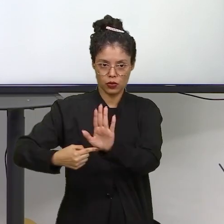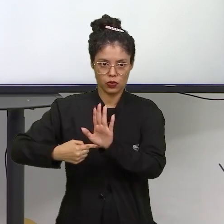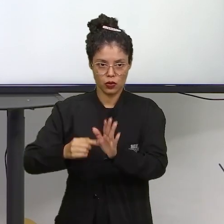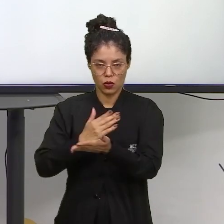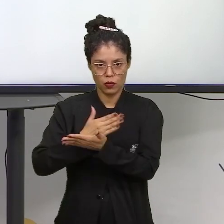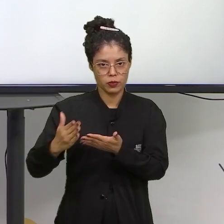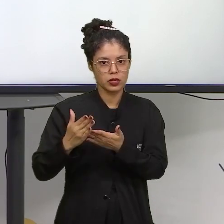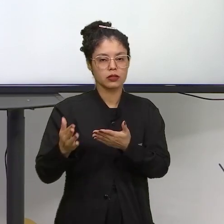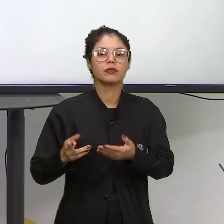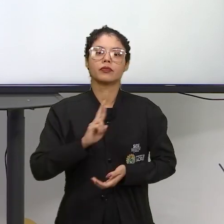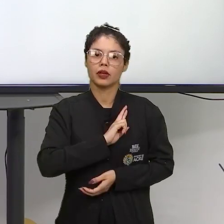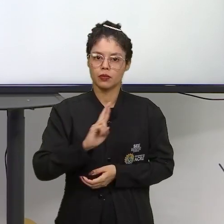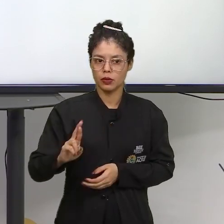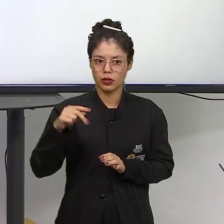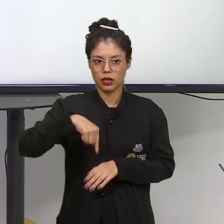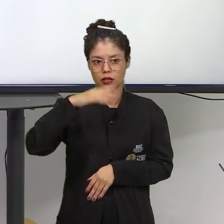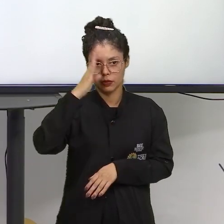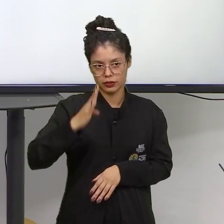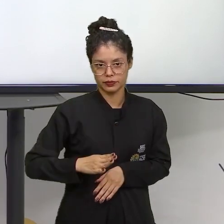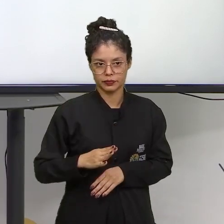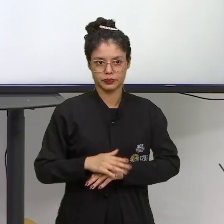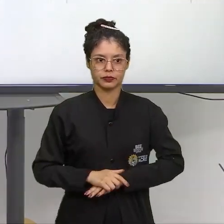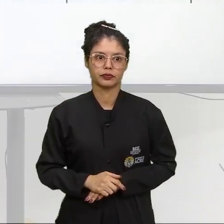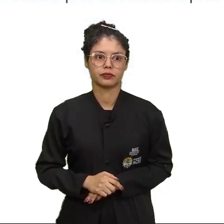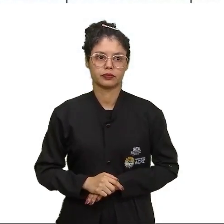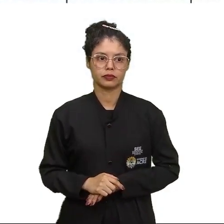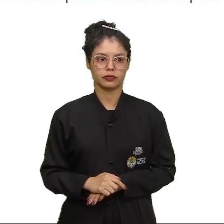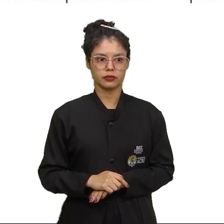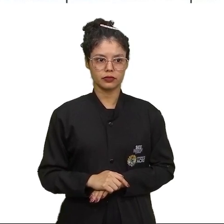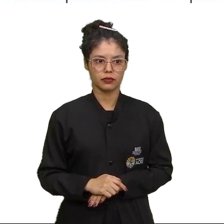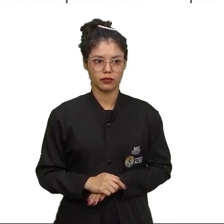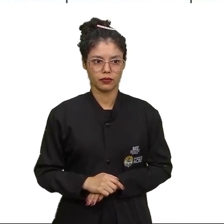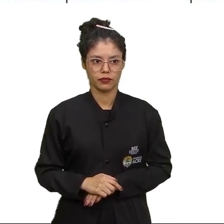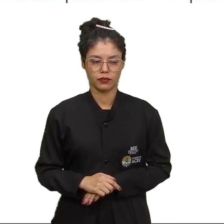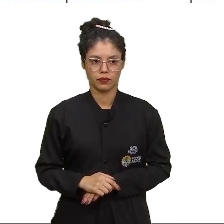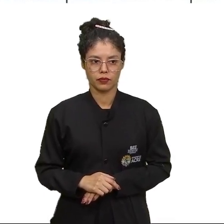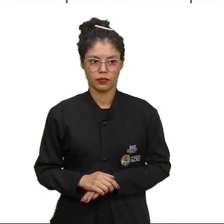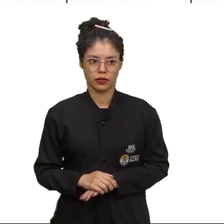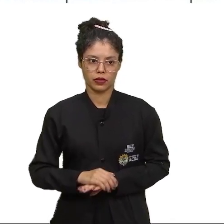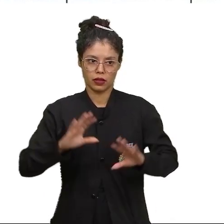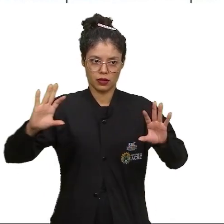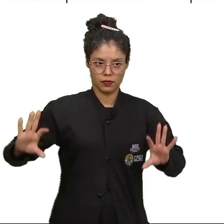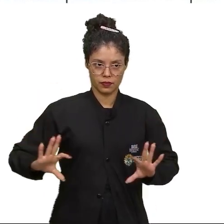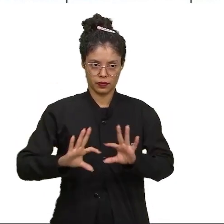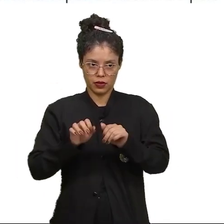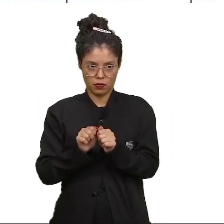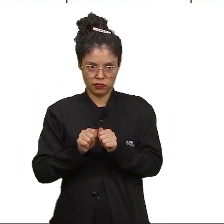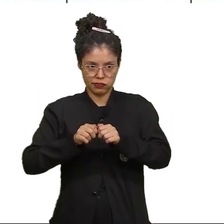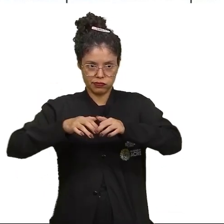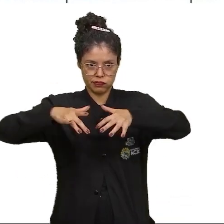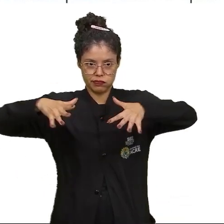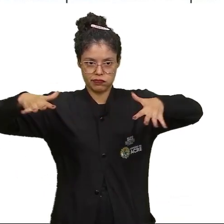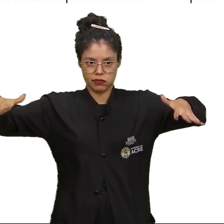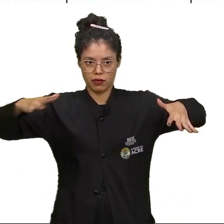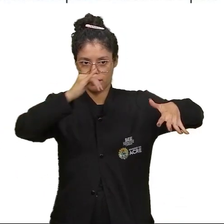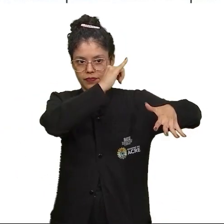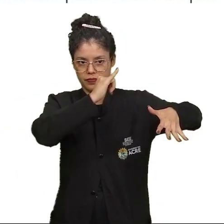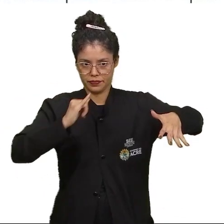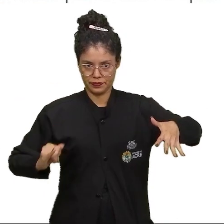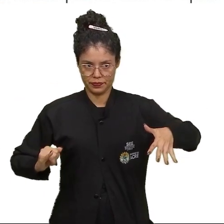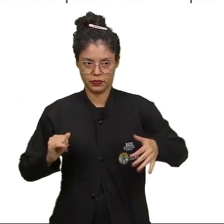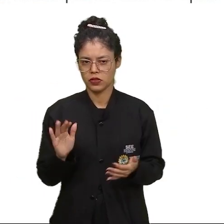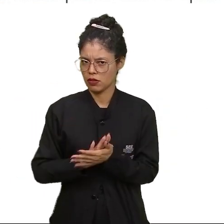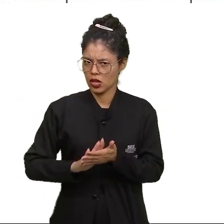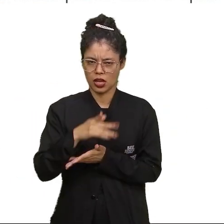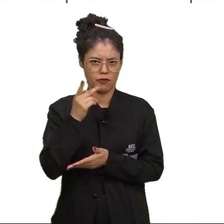início da República no Brasil. Então vamos às alternativas. A. Está vinculada à expansão estratégica do imperialismo? Em